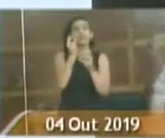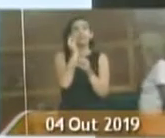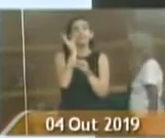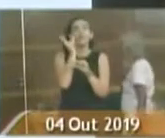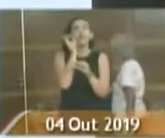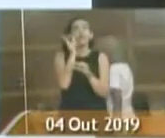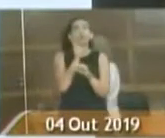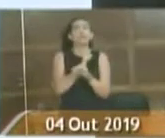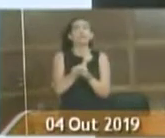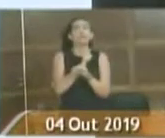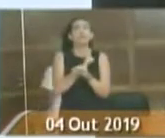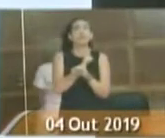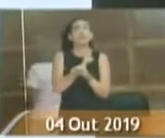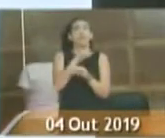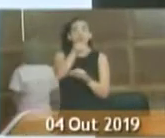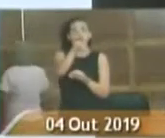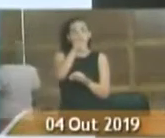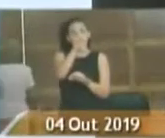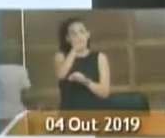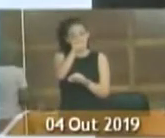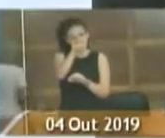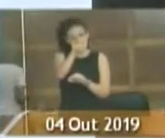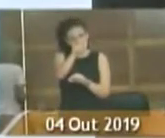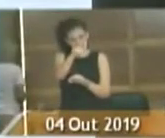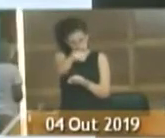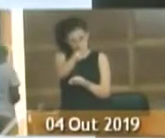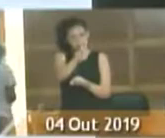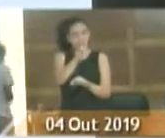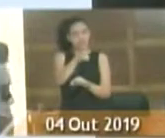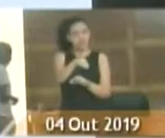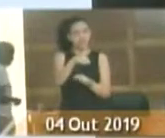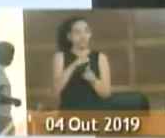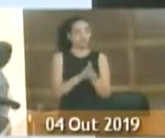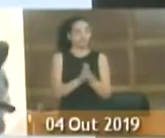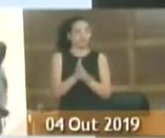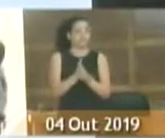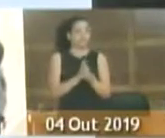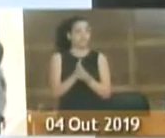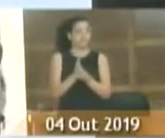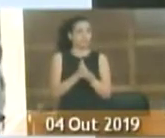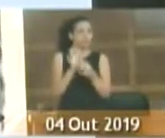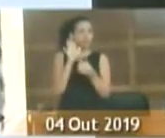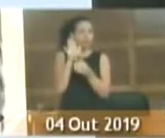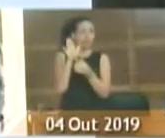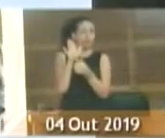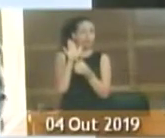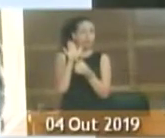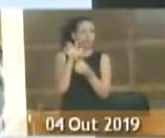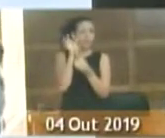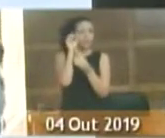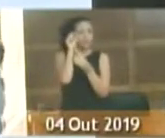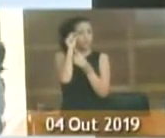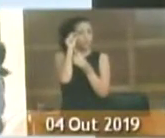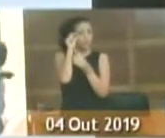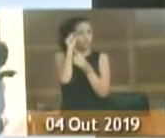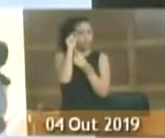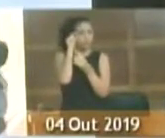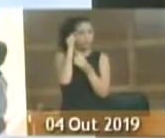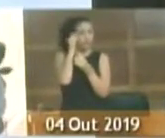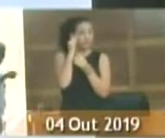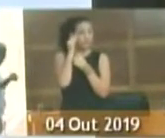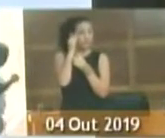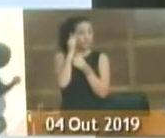gênero Sporotrix schenke, que é o mais facilzinho da gente tratar. Está vendo lá, ó, a feridinha, aquela lesão?